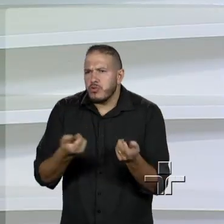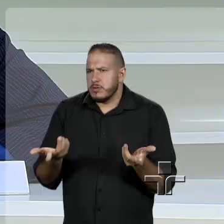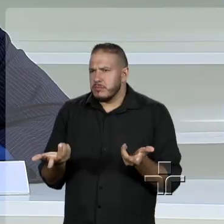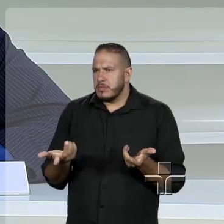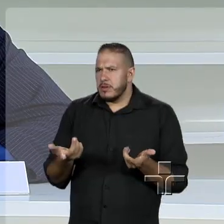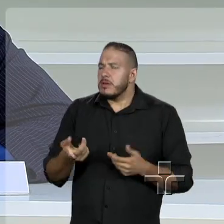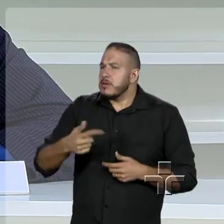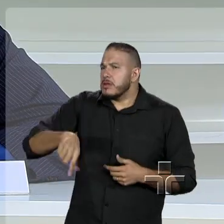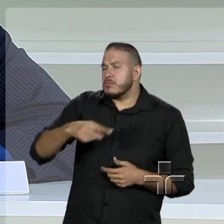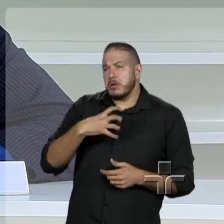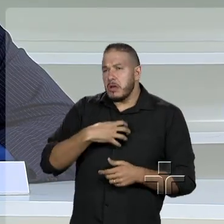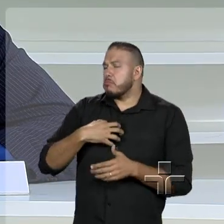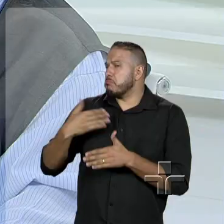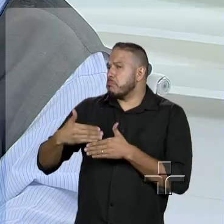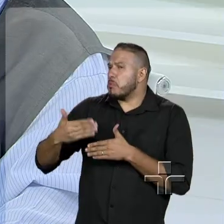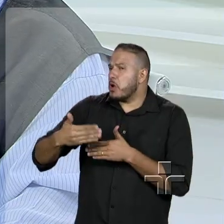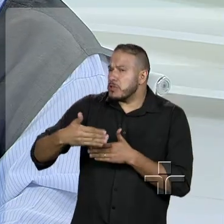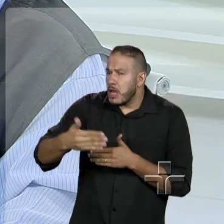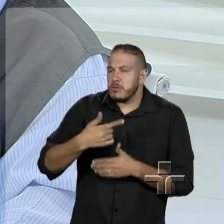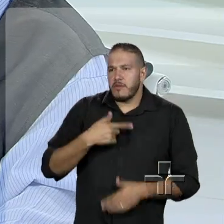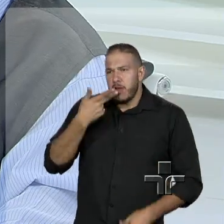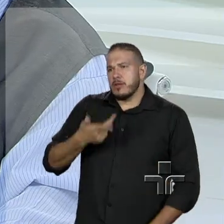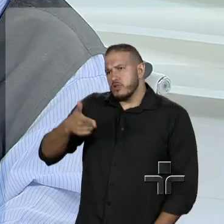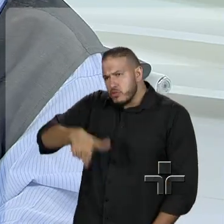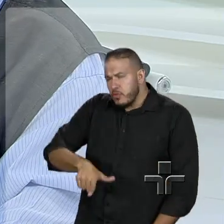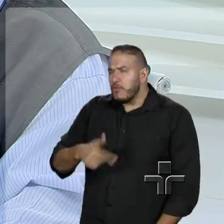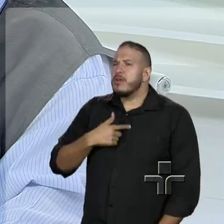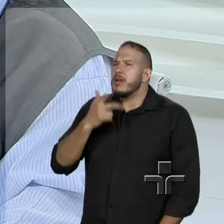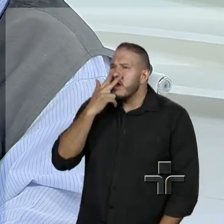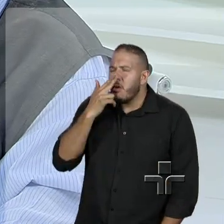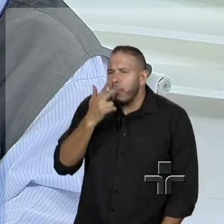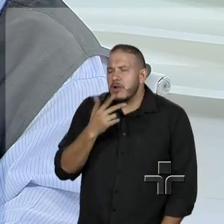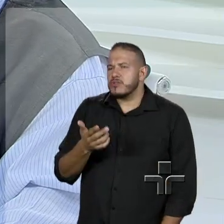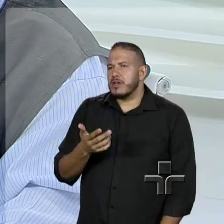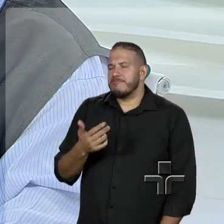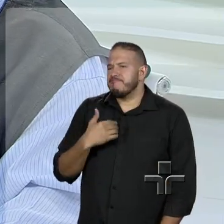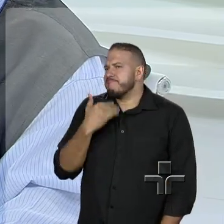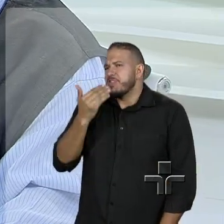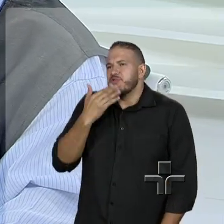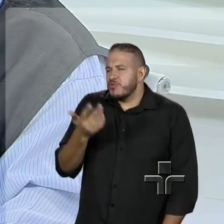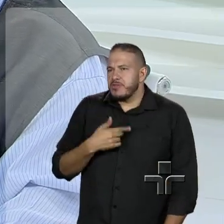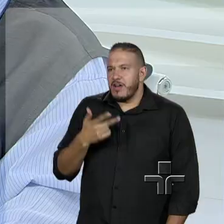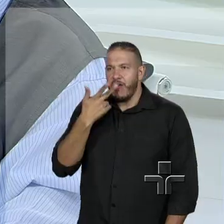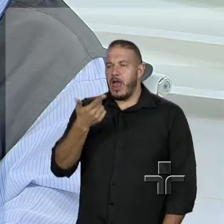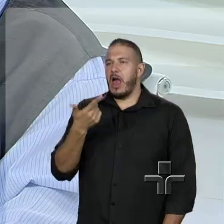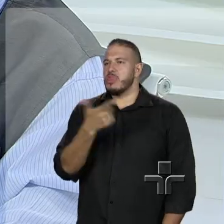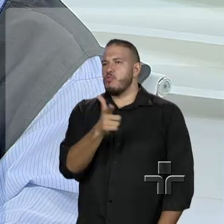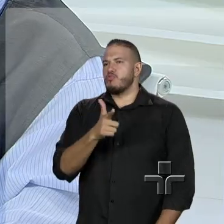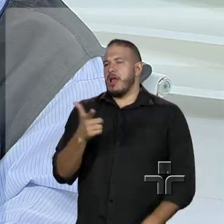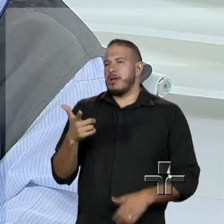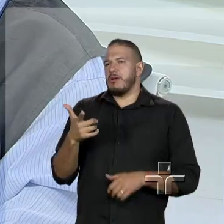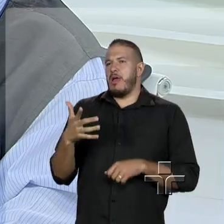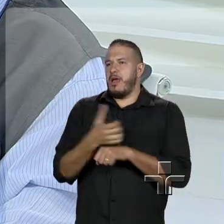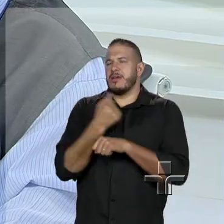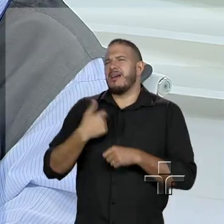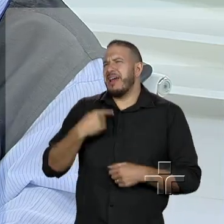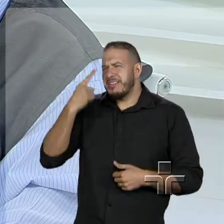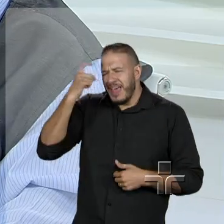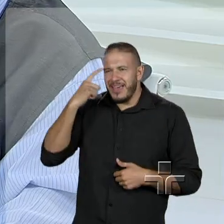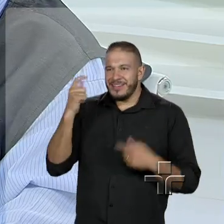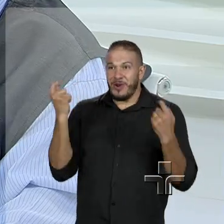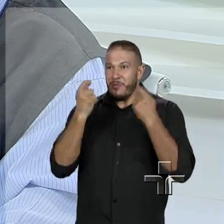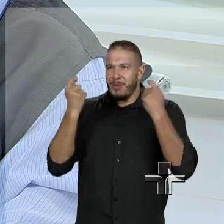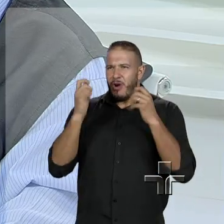De forma que esse é um processo, de novo, eu acho que é inútil negar, e a ideia de comemorar é uma